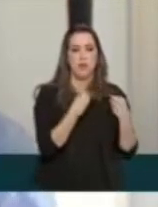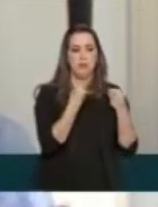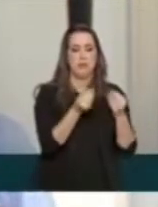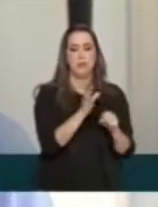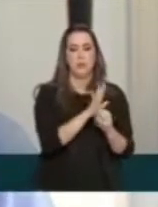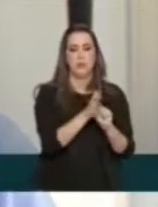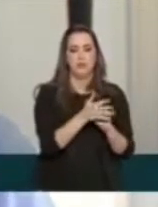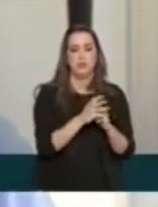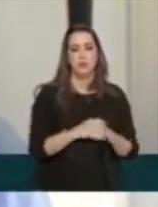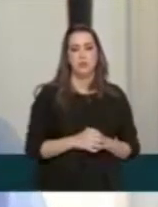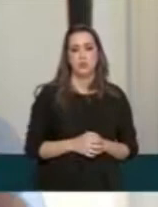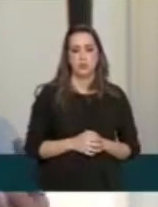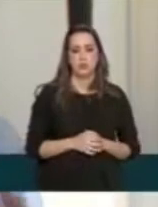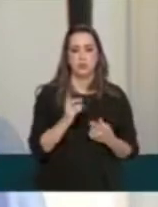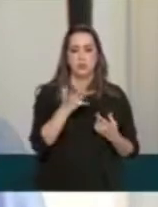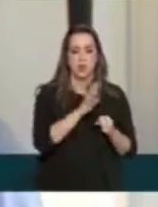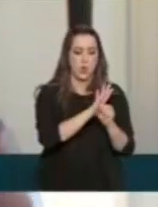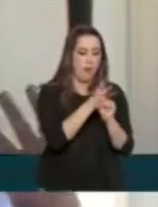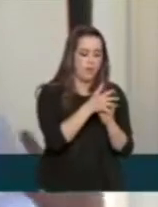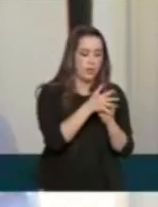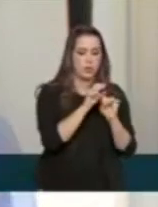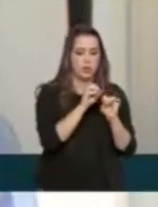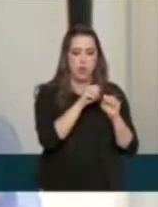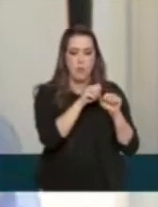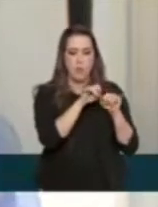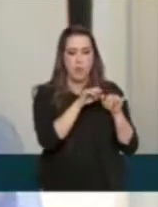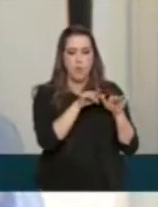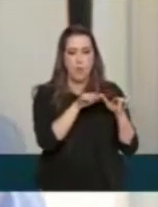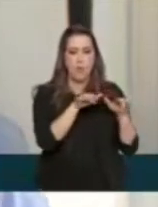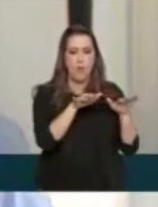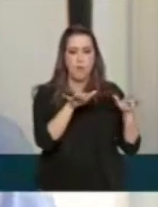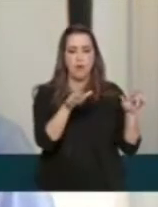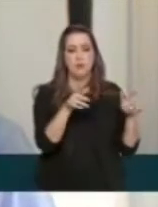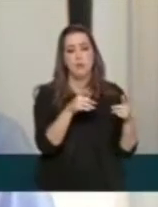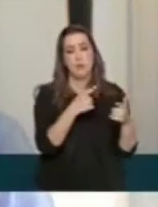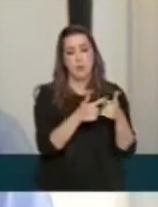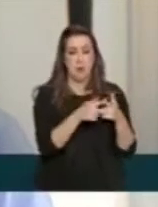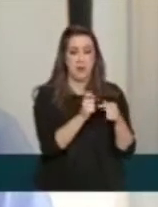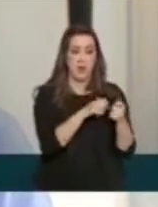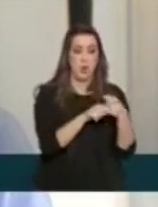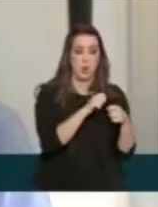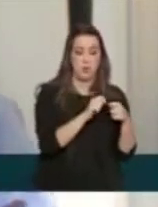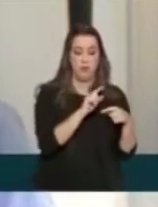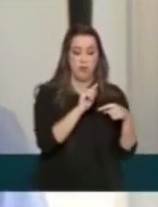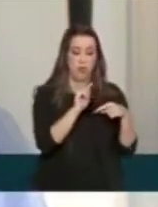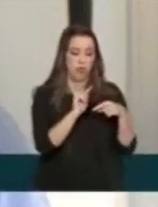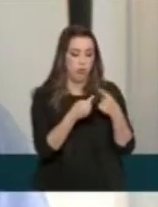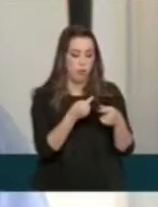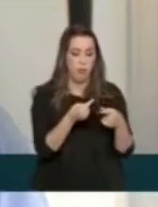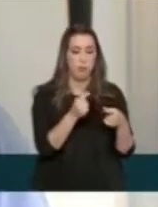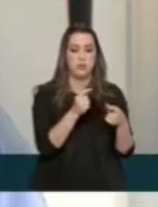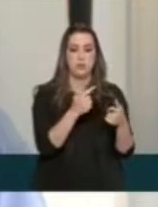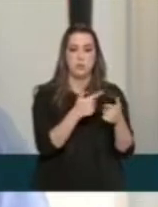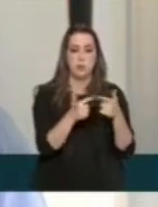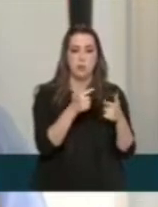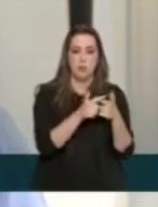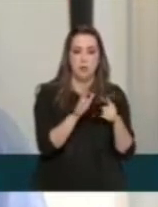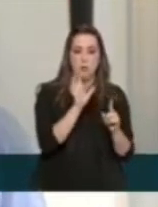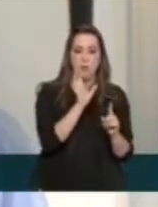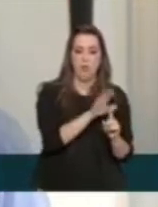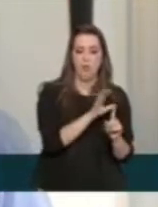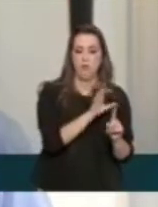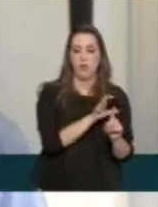Covid-19. Ou seja, a Covid está paralisando a economia, vai haver um impacto